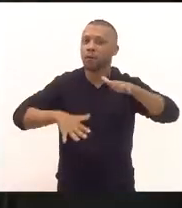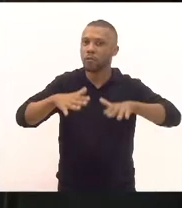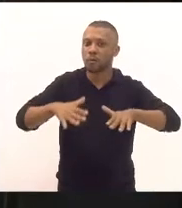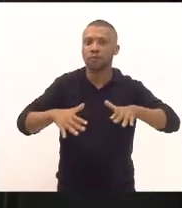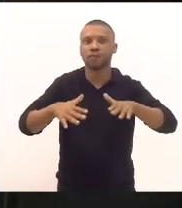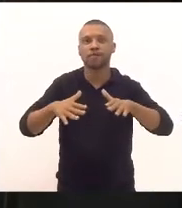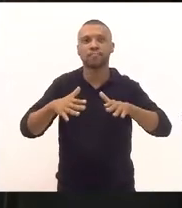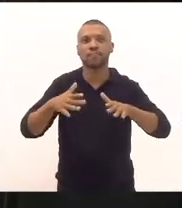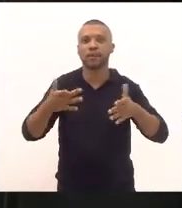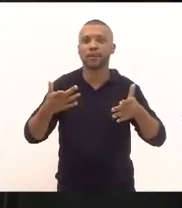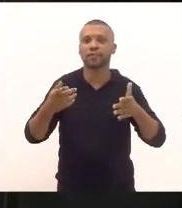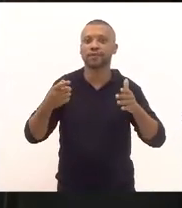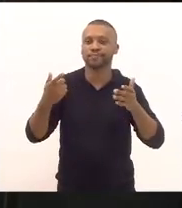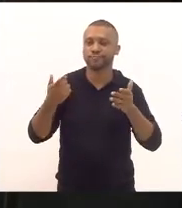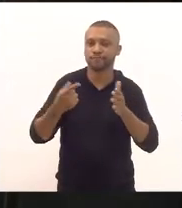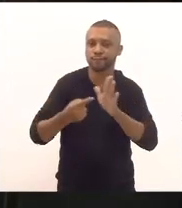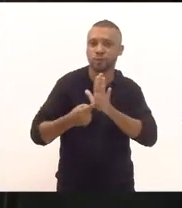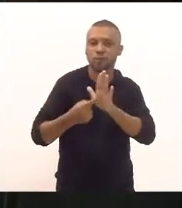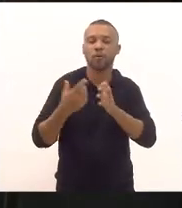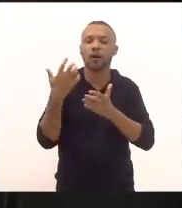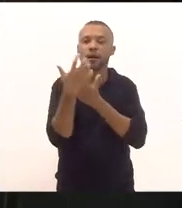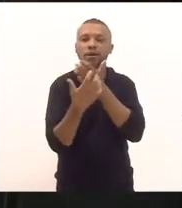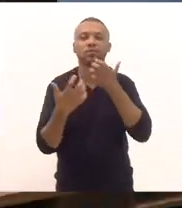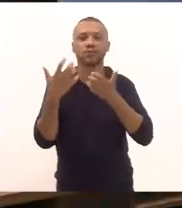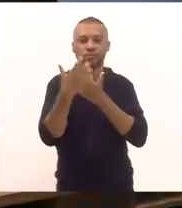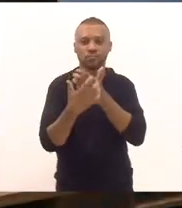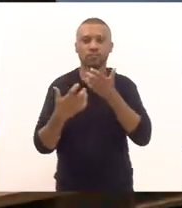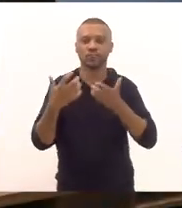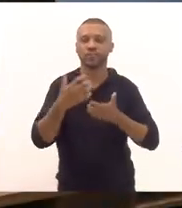a sua o seu primeiro Cântico